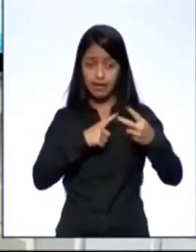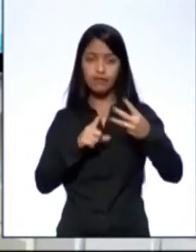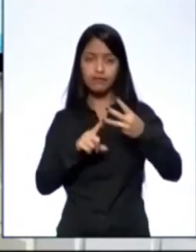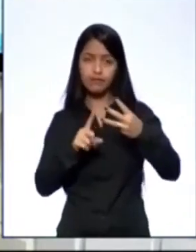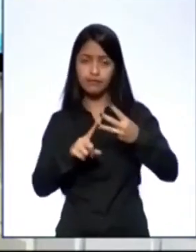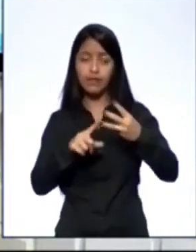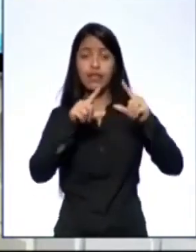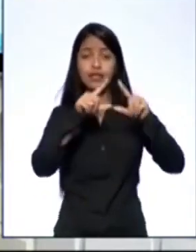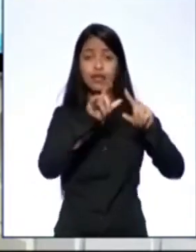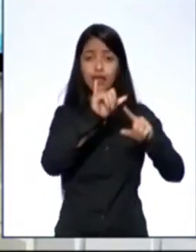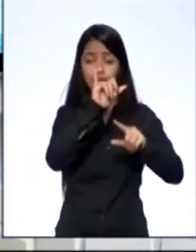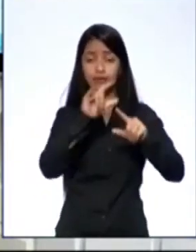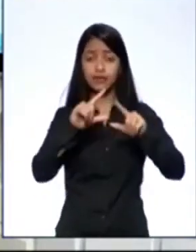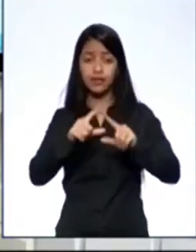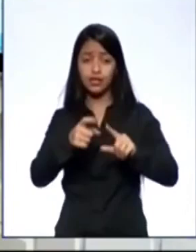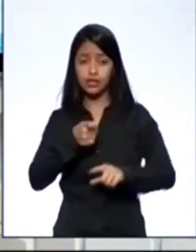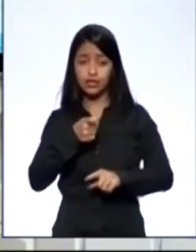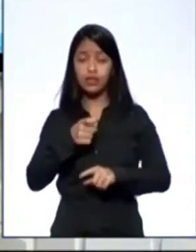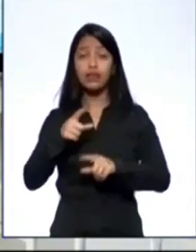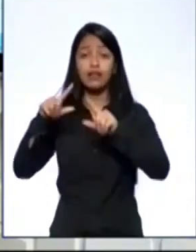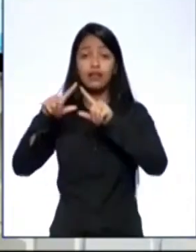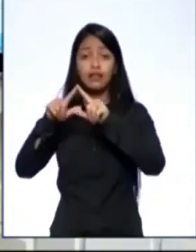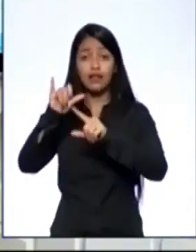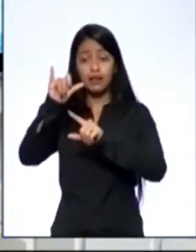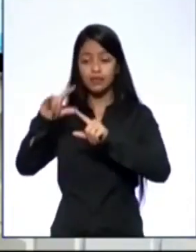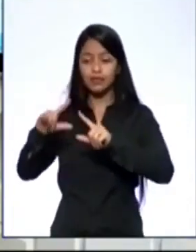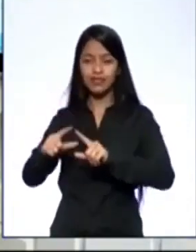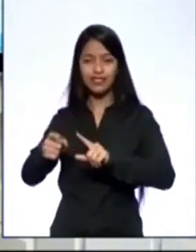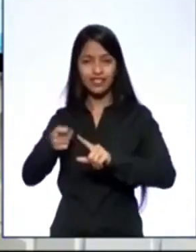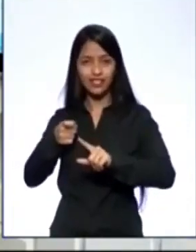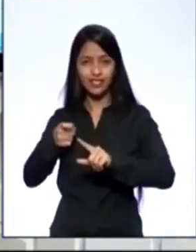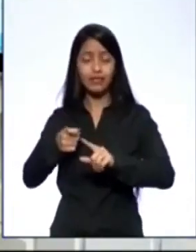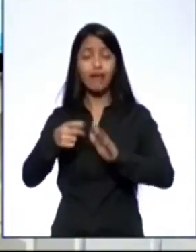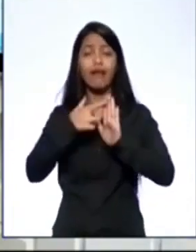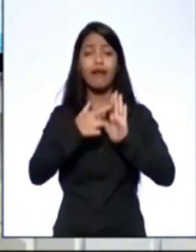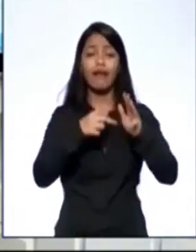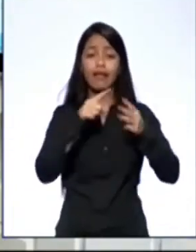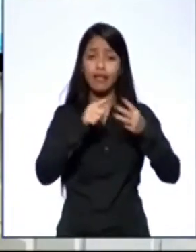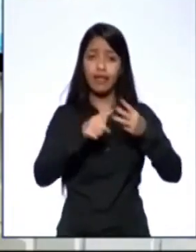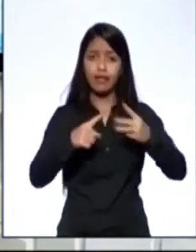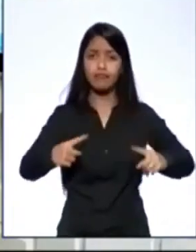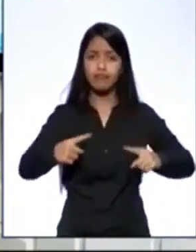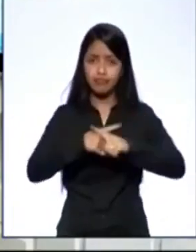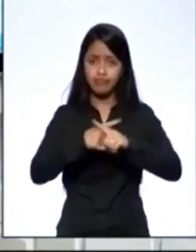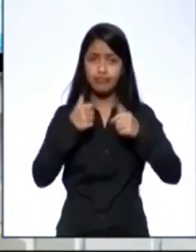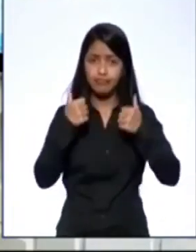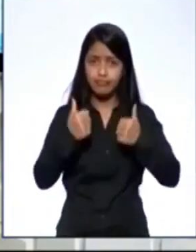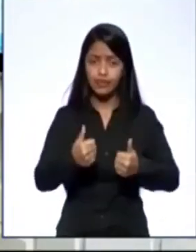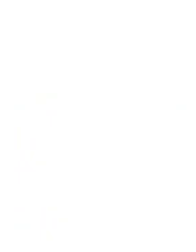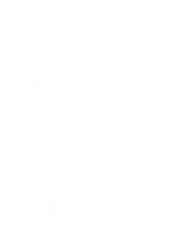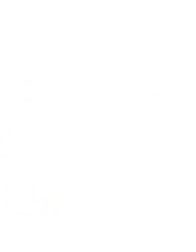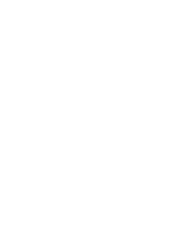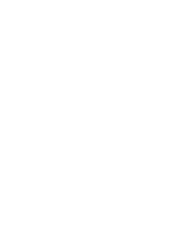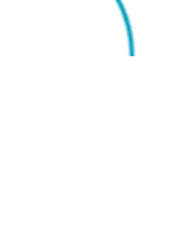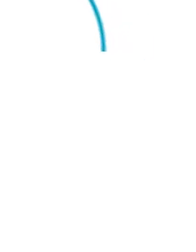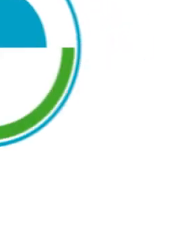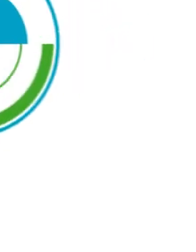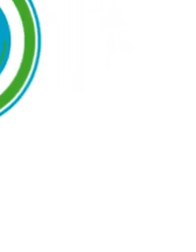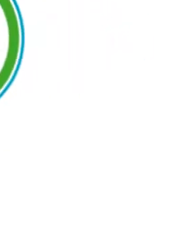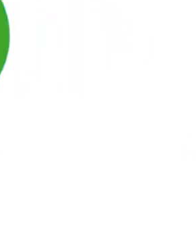delta-y Delta x Delta a y Delta x regra de três Bons estudos fique com